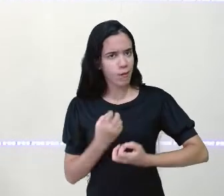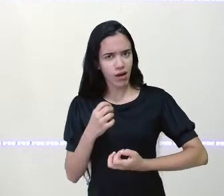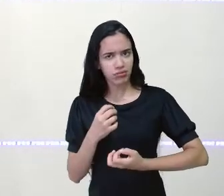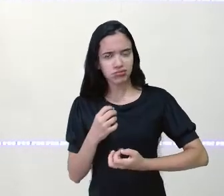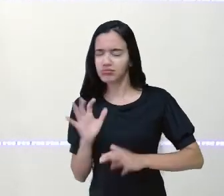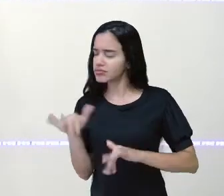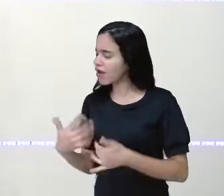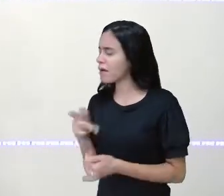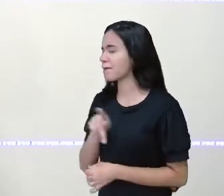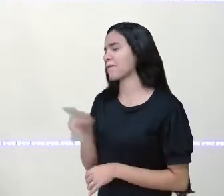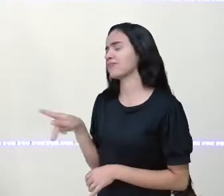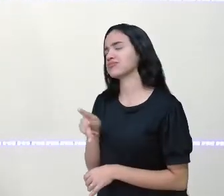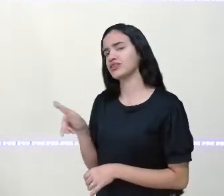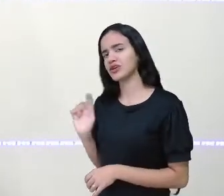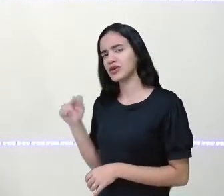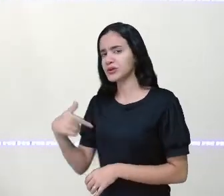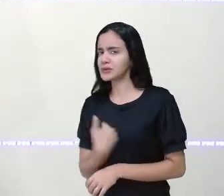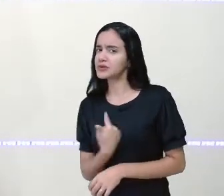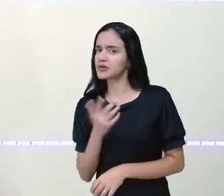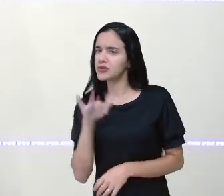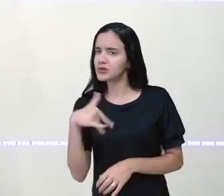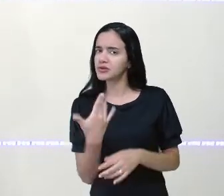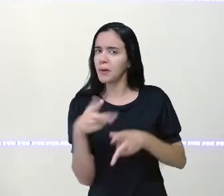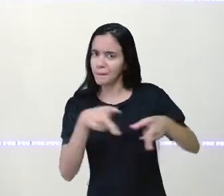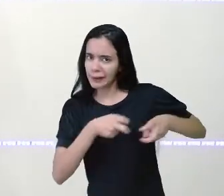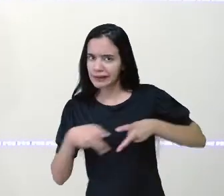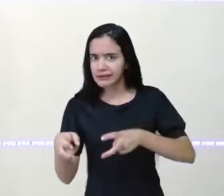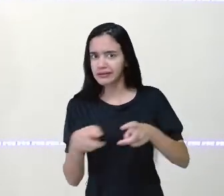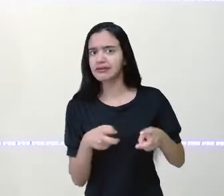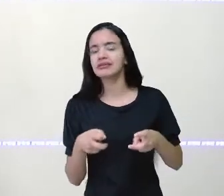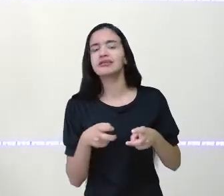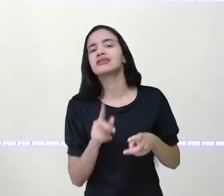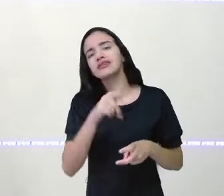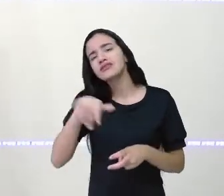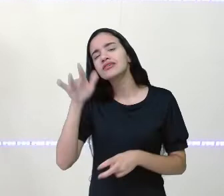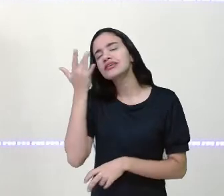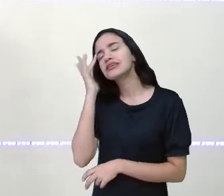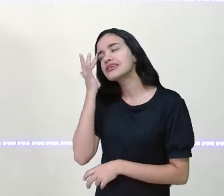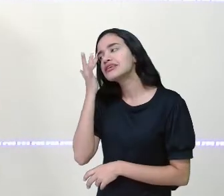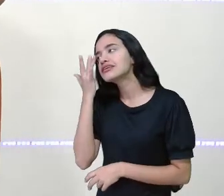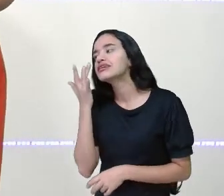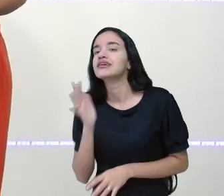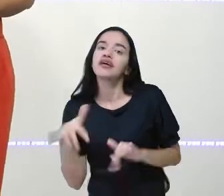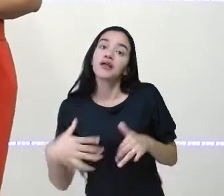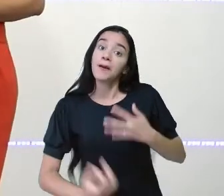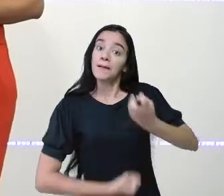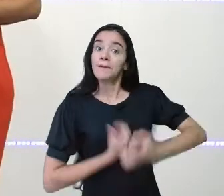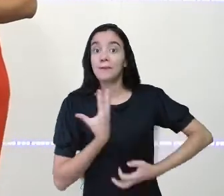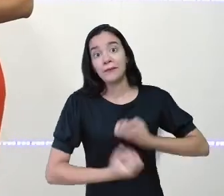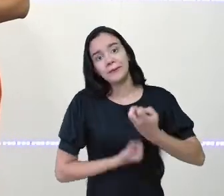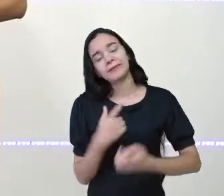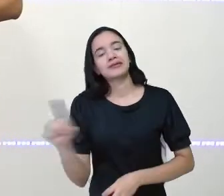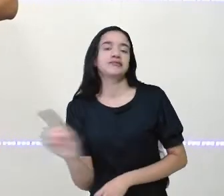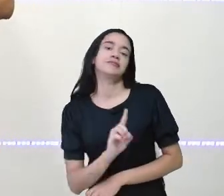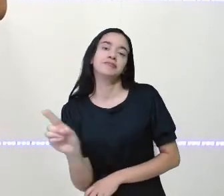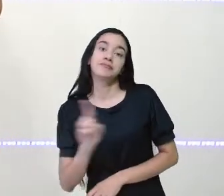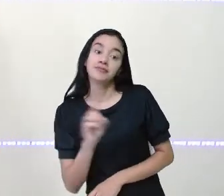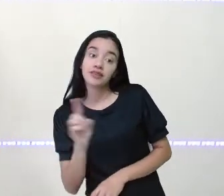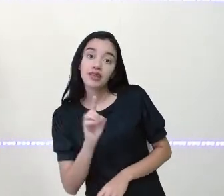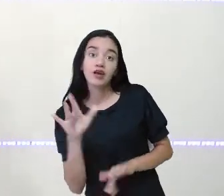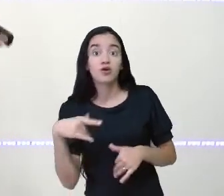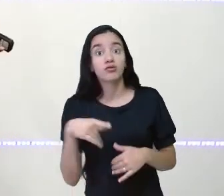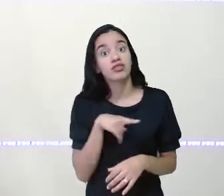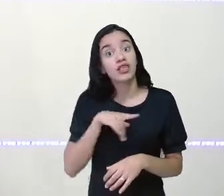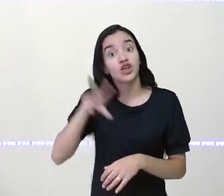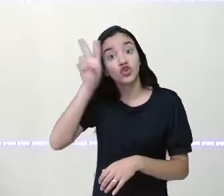Será, professora Kátia, que a gente só encontra rimas em poemas? O que é que você acha? Em poemas, não. Tem quadrinhas,